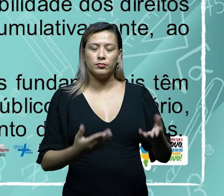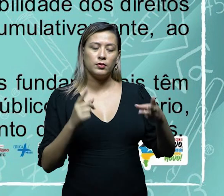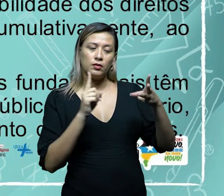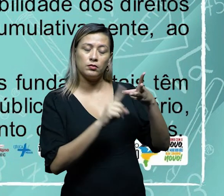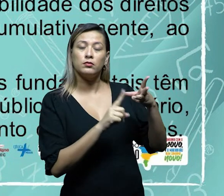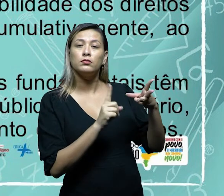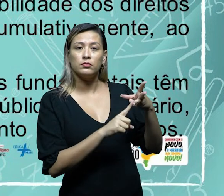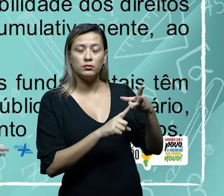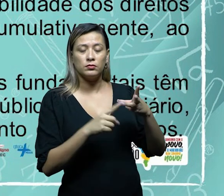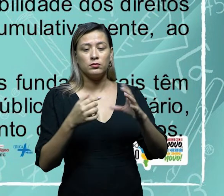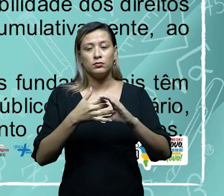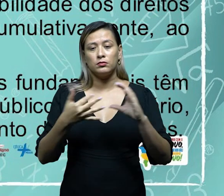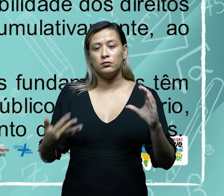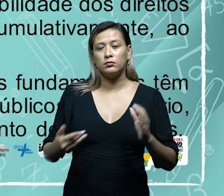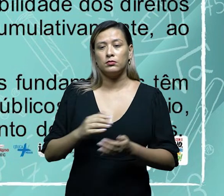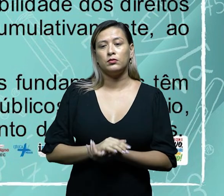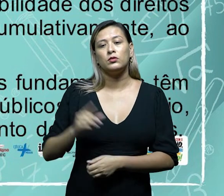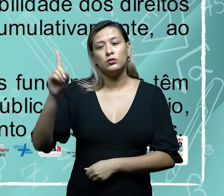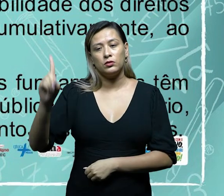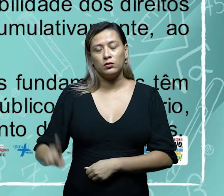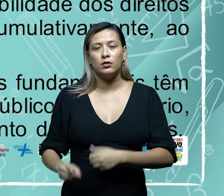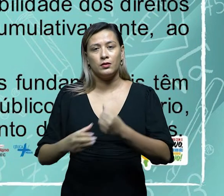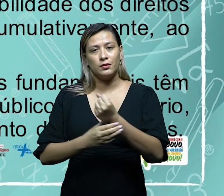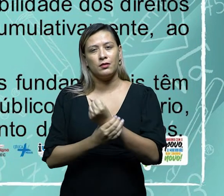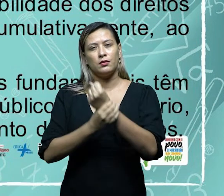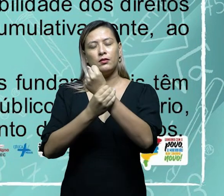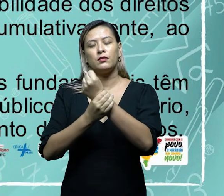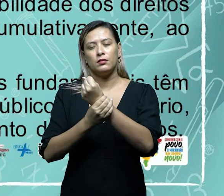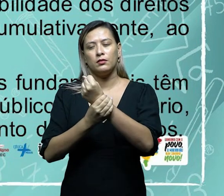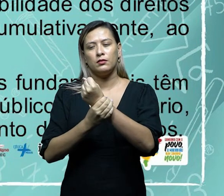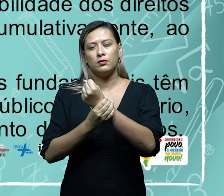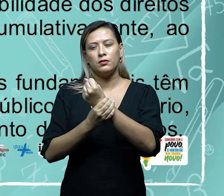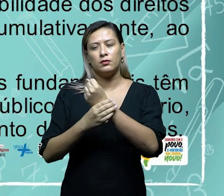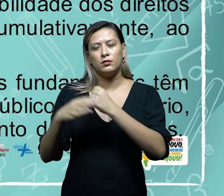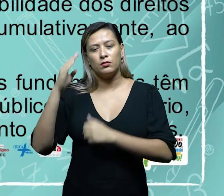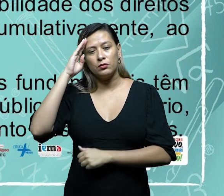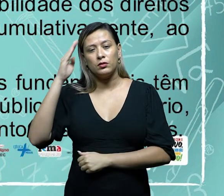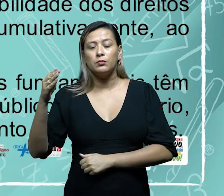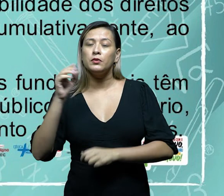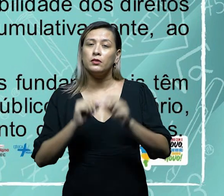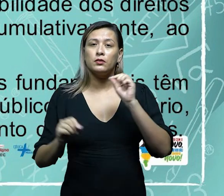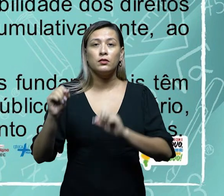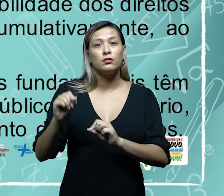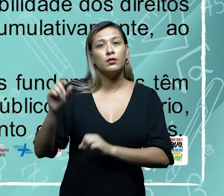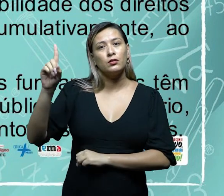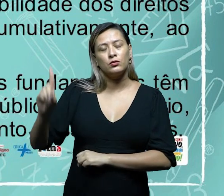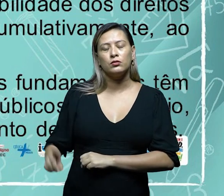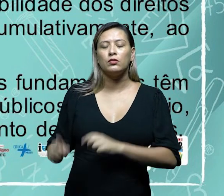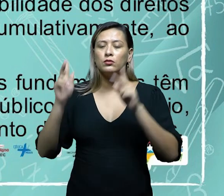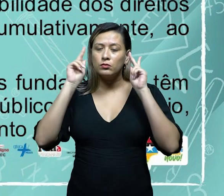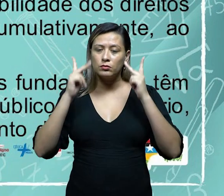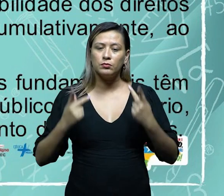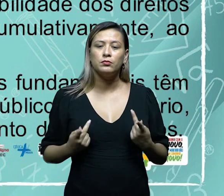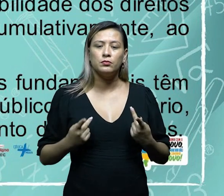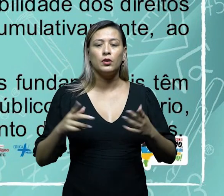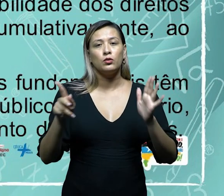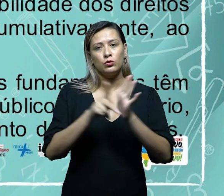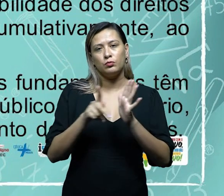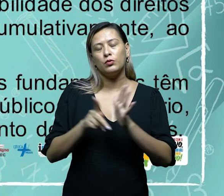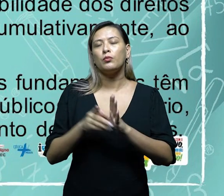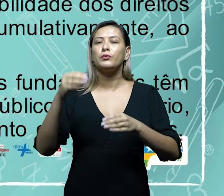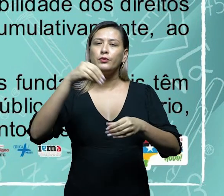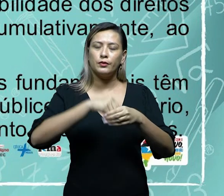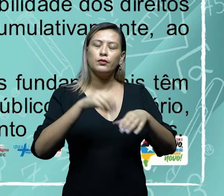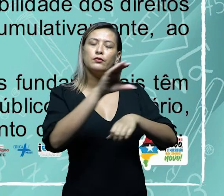Os direitos e garantias fundamentais, né, você já sabe que os direitos fundamentais são os direitos humanos que, quando são positivados na nossa